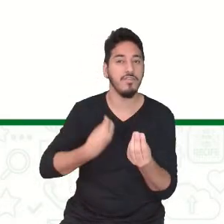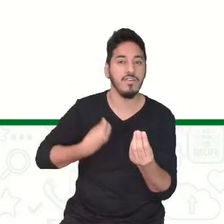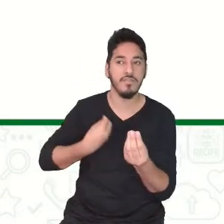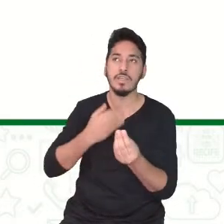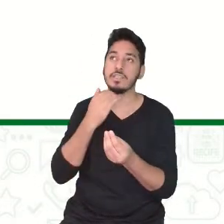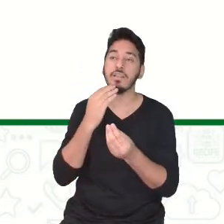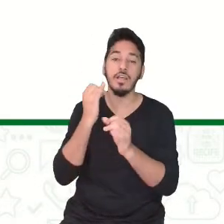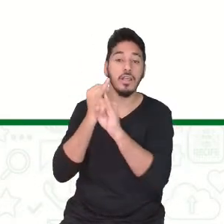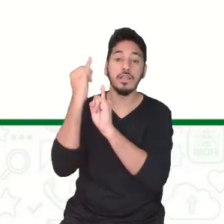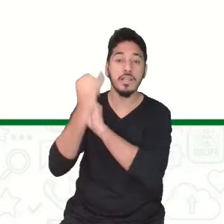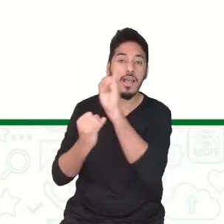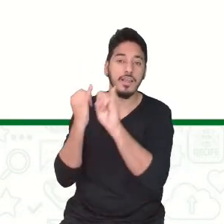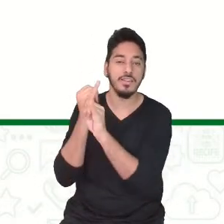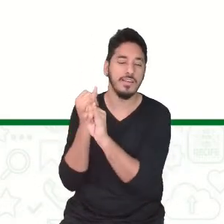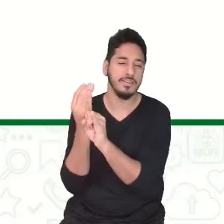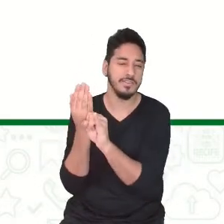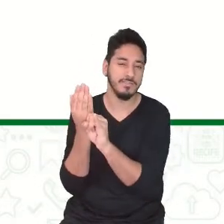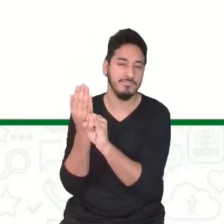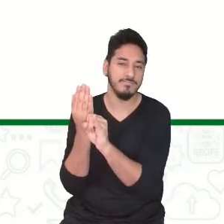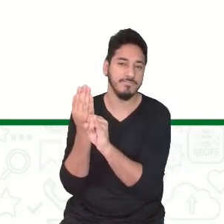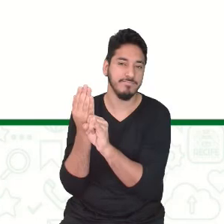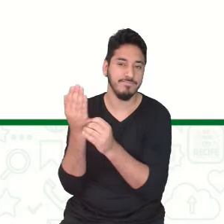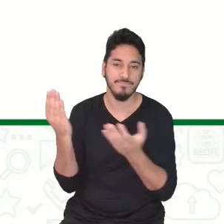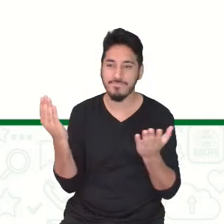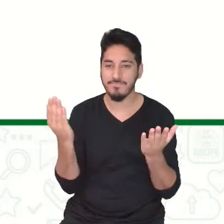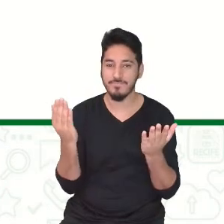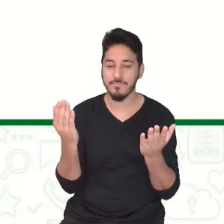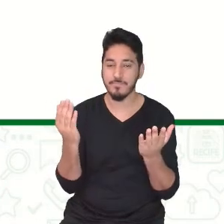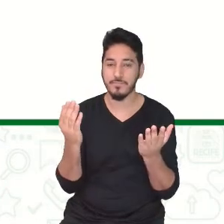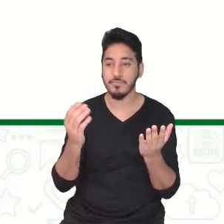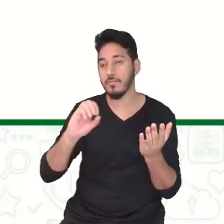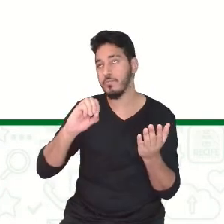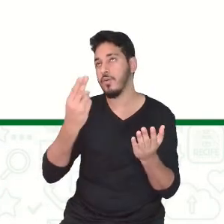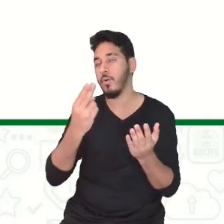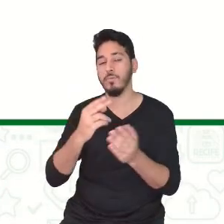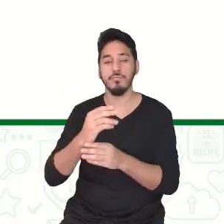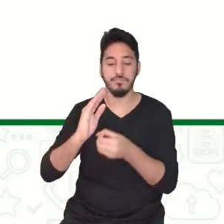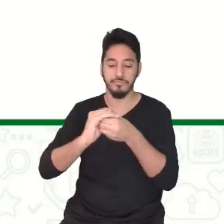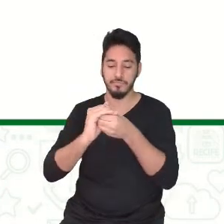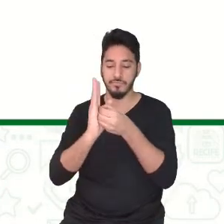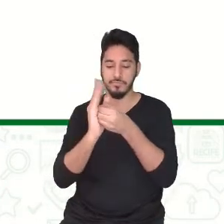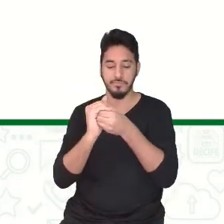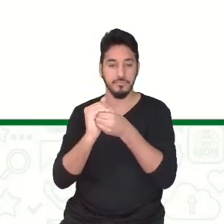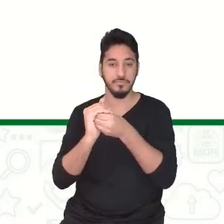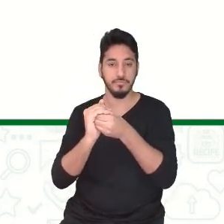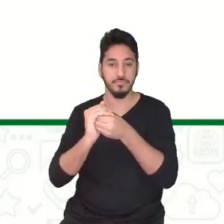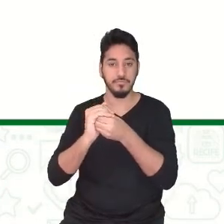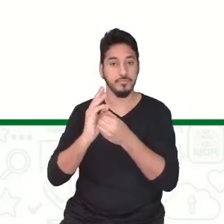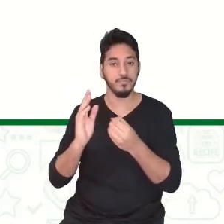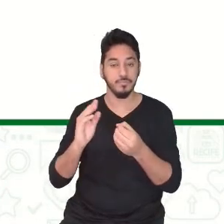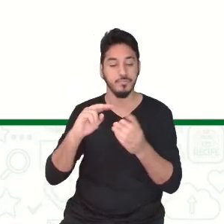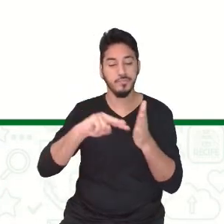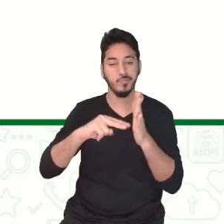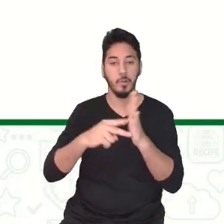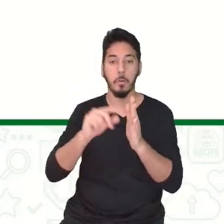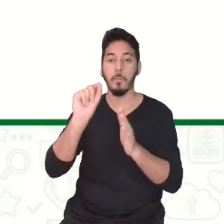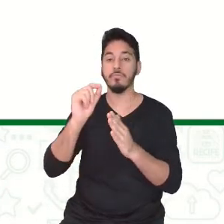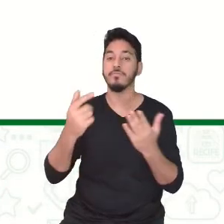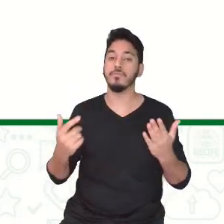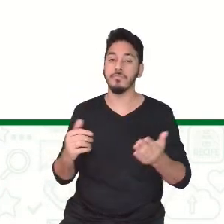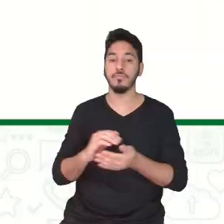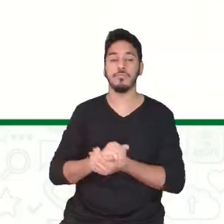sem internet. Dei a vocês esse exemplo. Você tem um banheiro na sua casa. Ser um banheiro na sua casa significa o